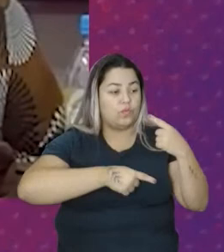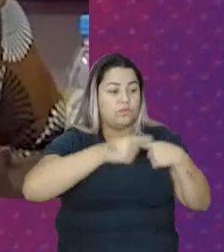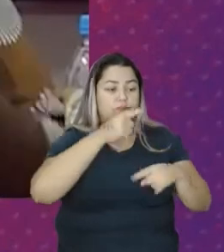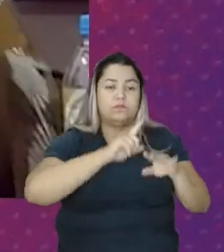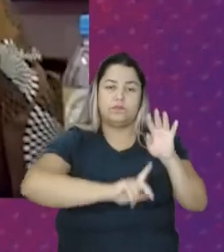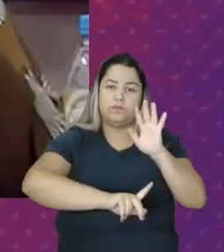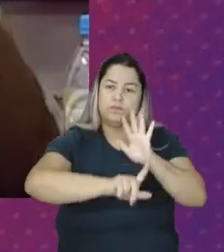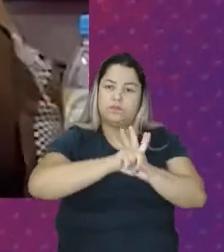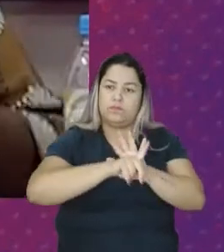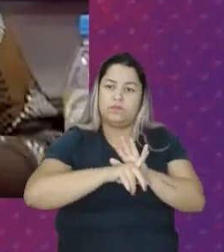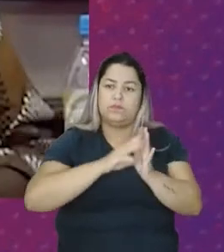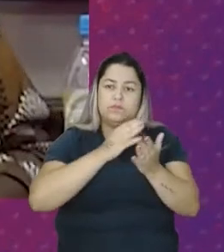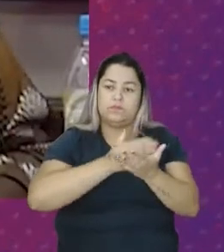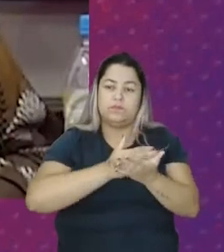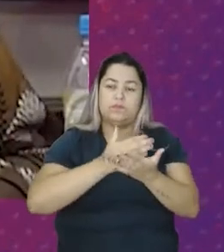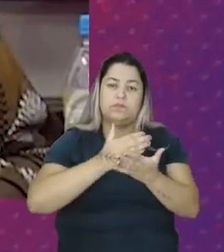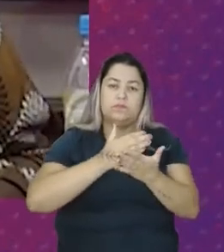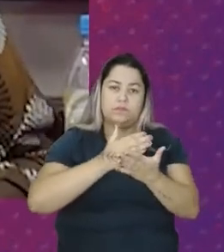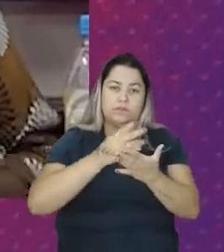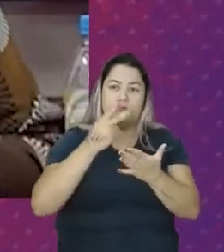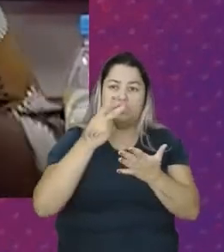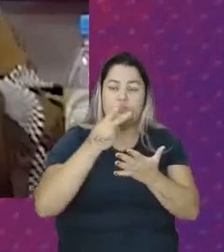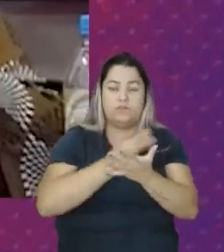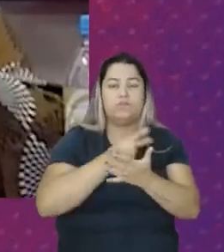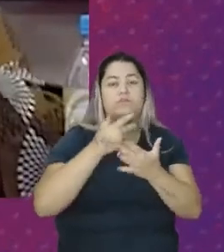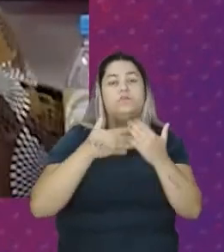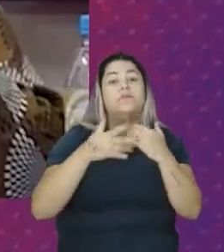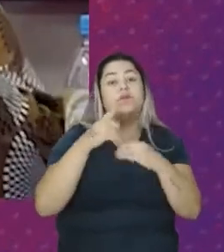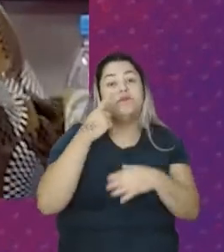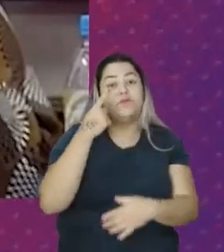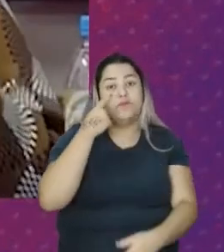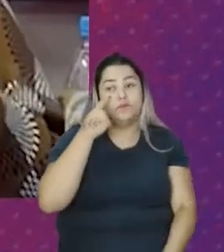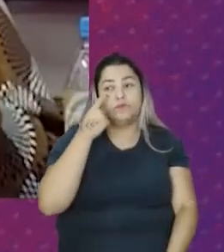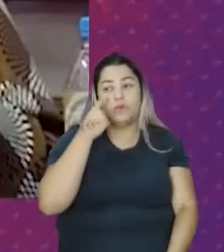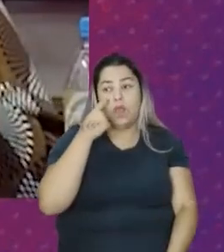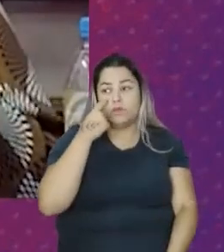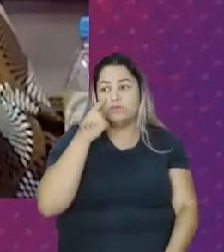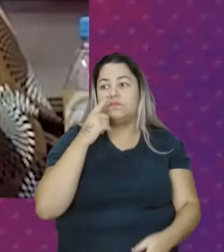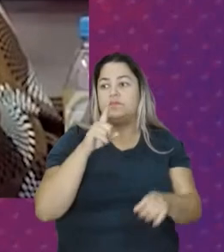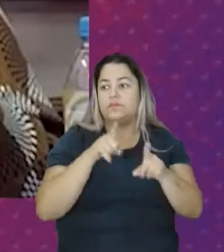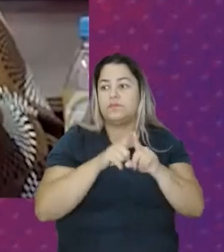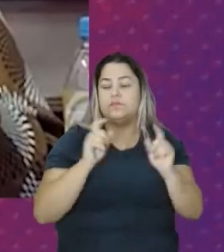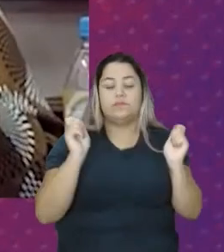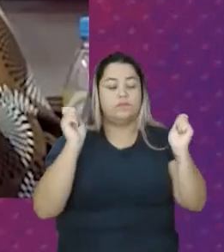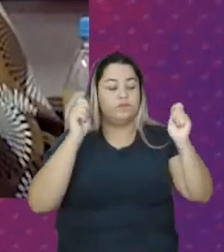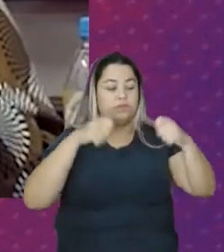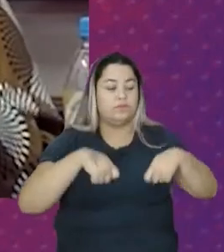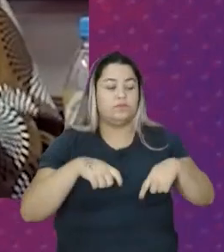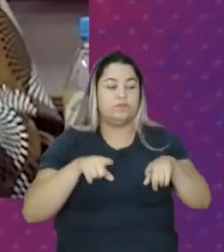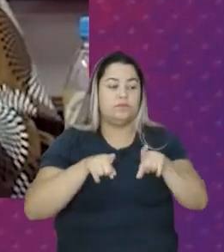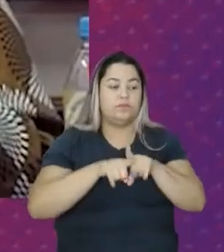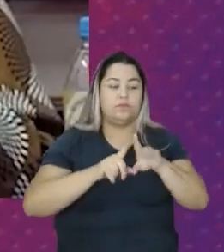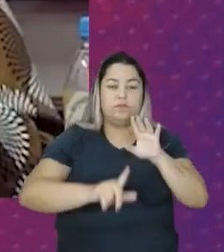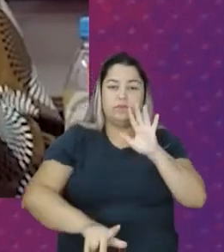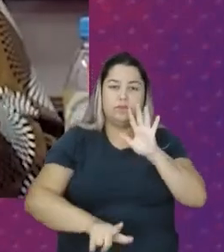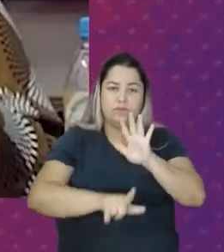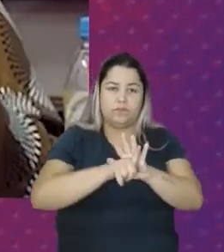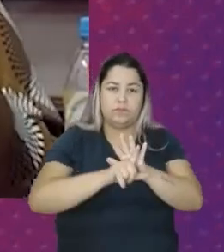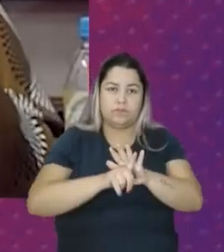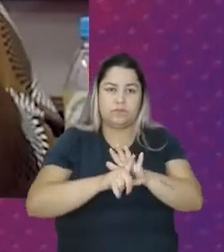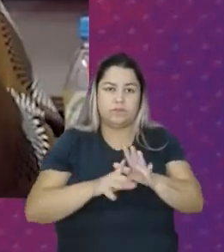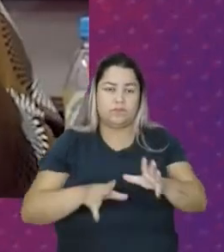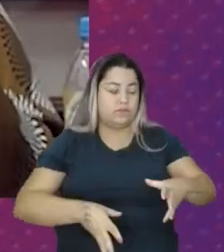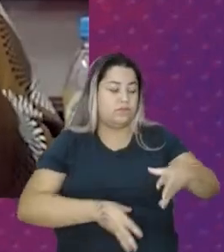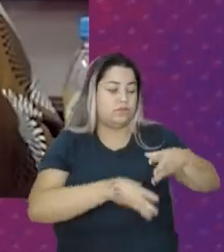legislação, começando no que antecedeu. Porque, veja bem, por que a gente precisa, no Brasil, ter uma lei para